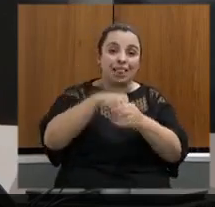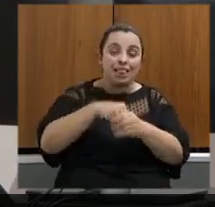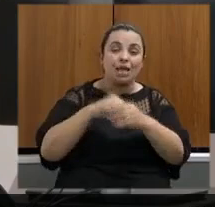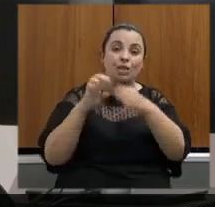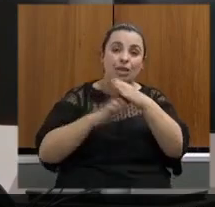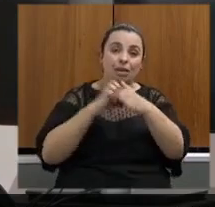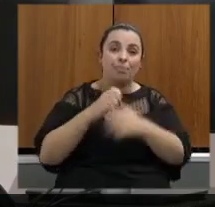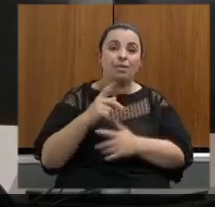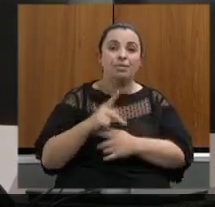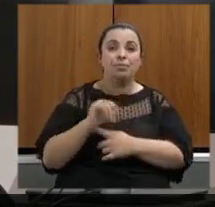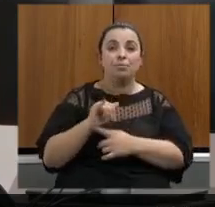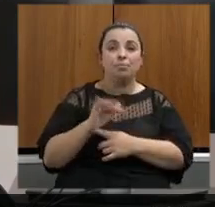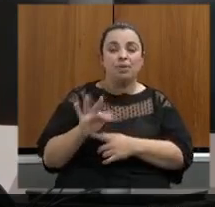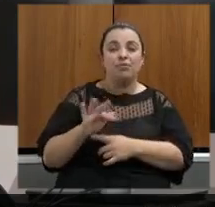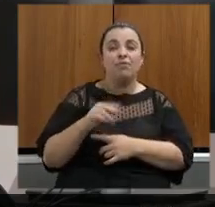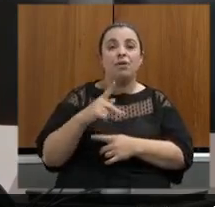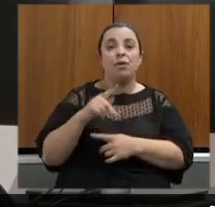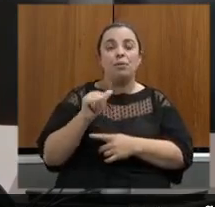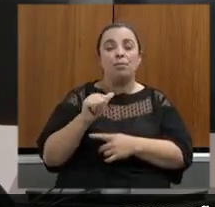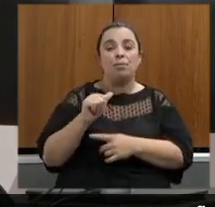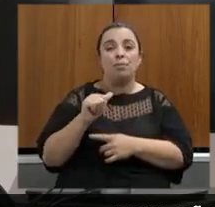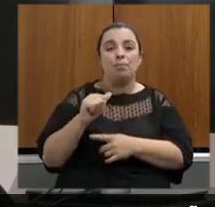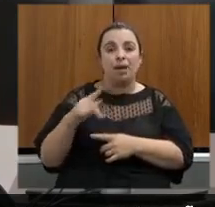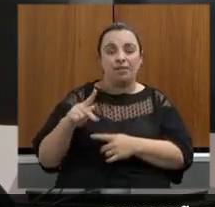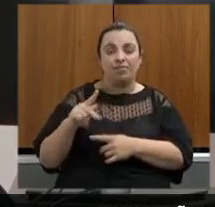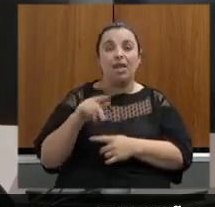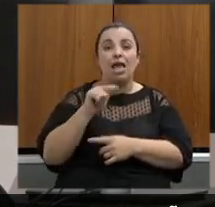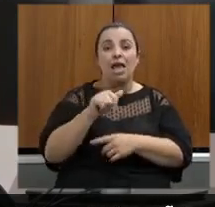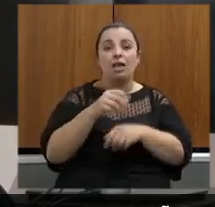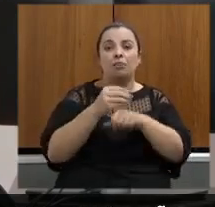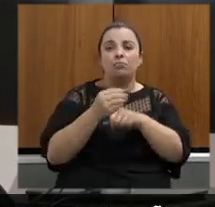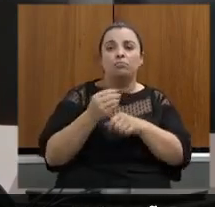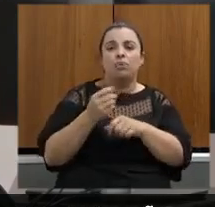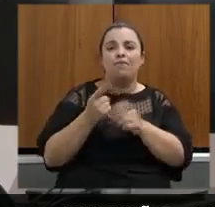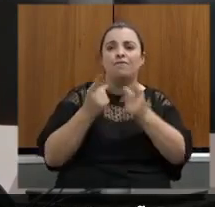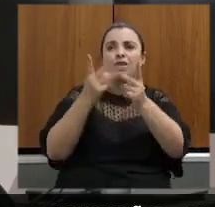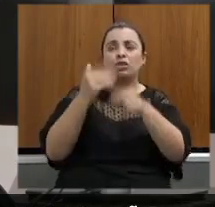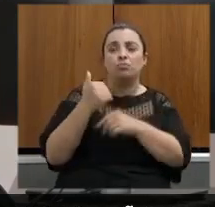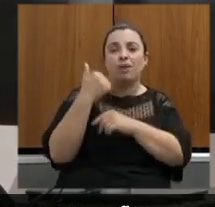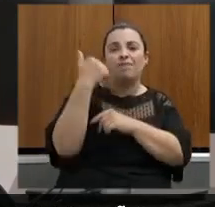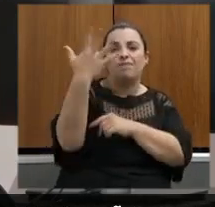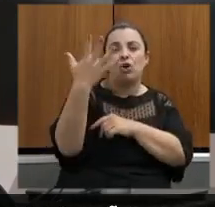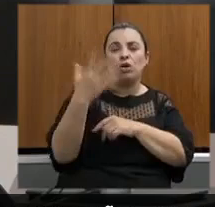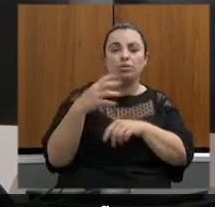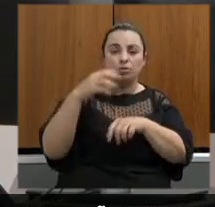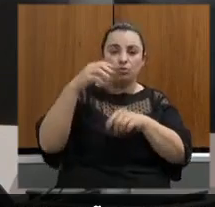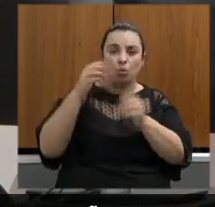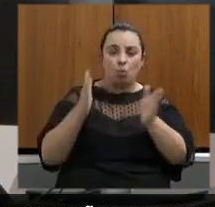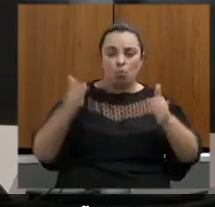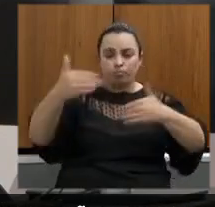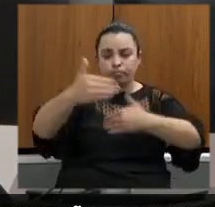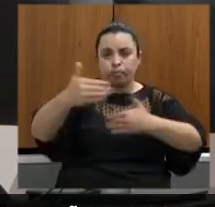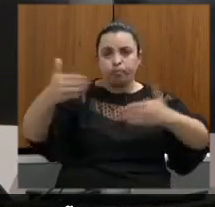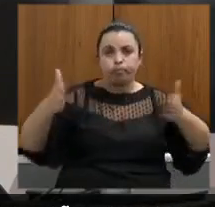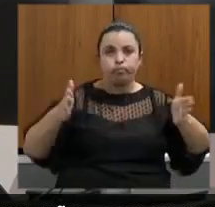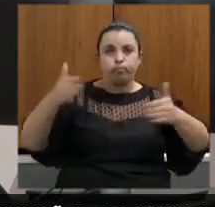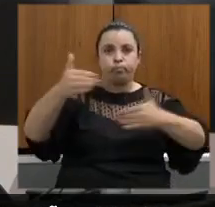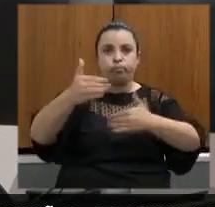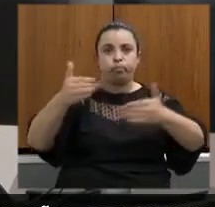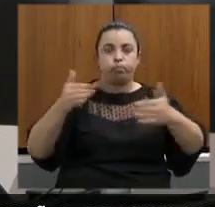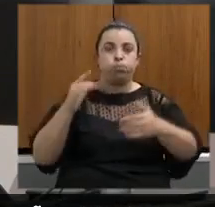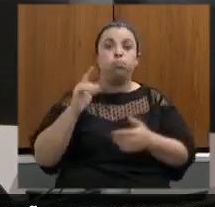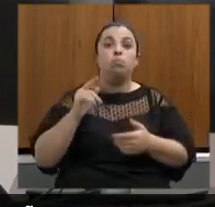Montana gelados de aves ela ela exporta pelo Porto de Itajaí